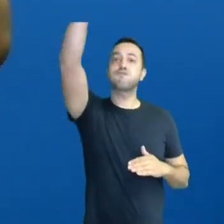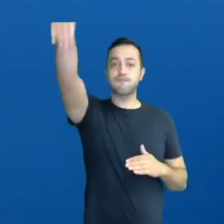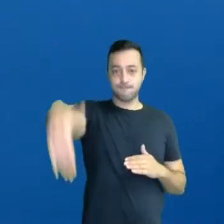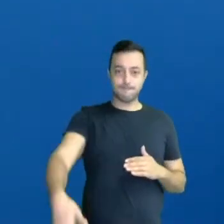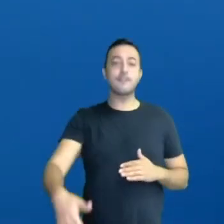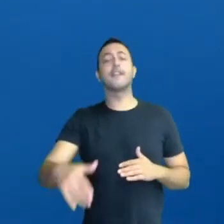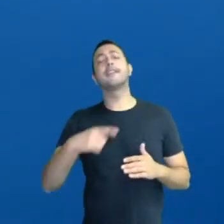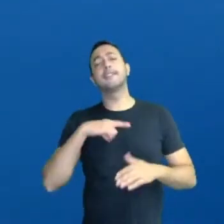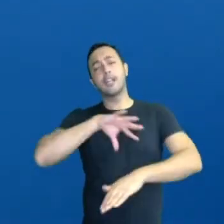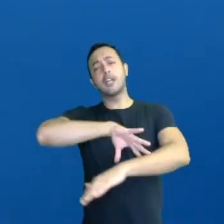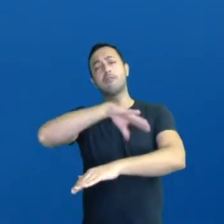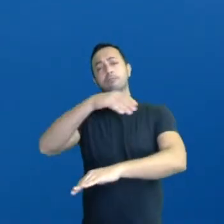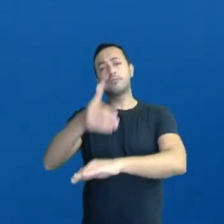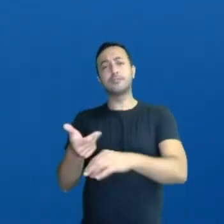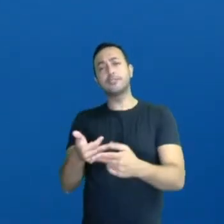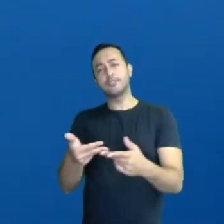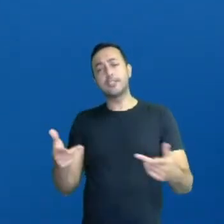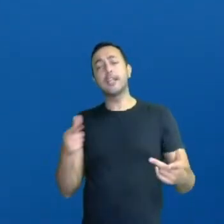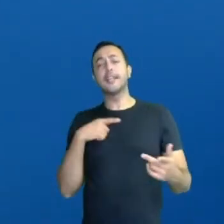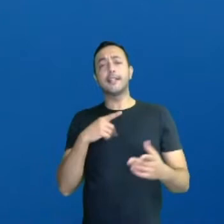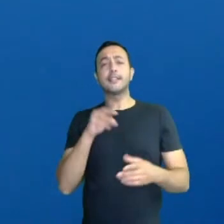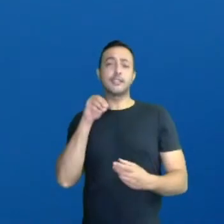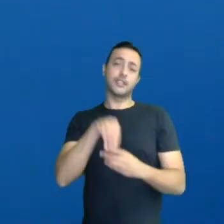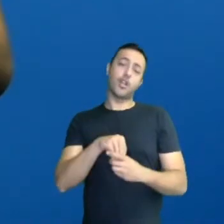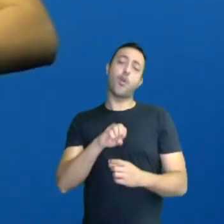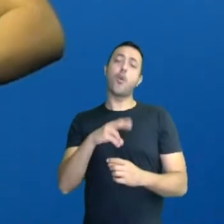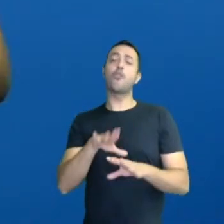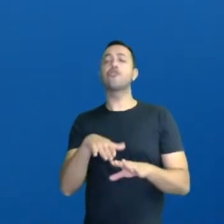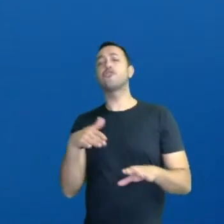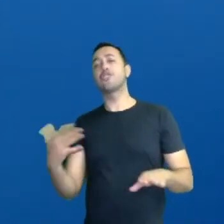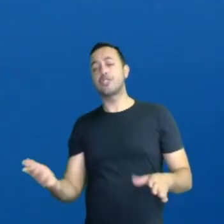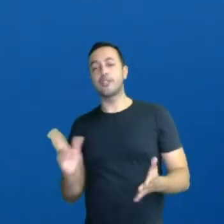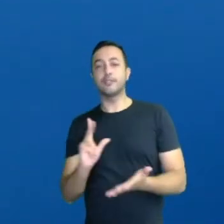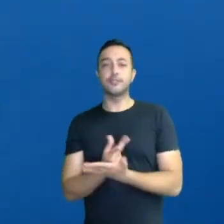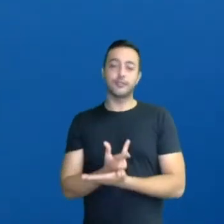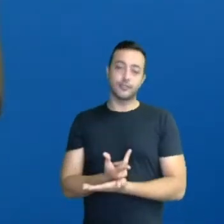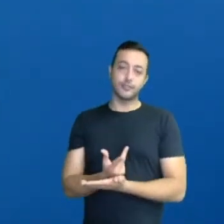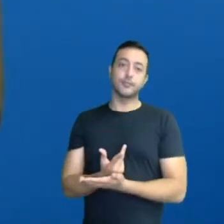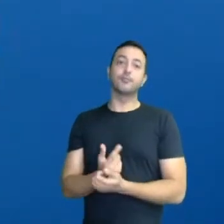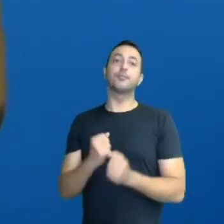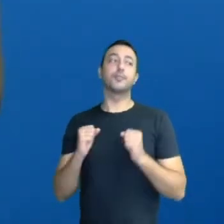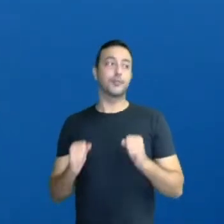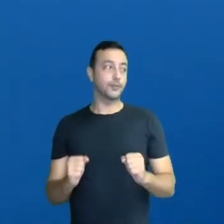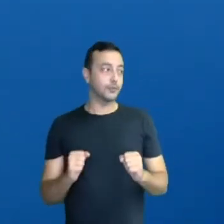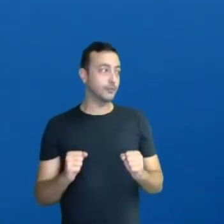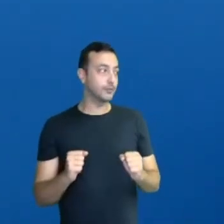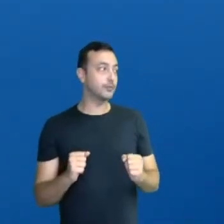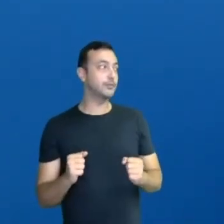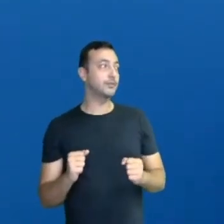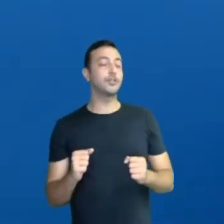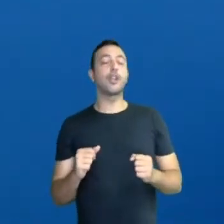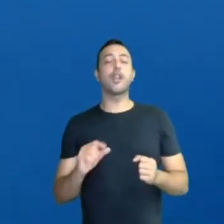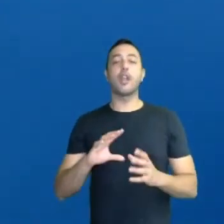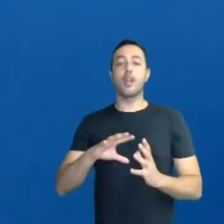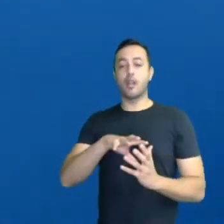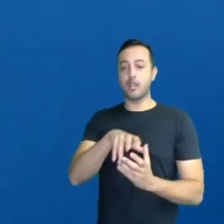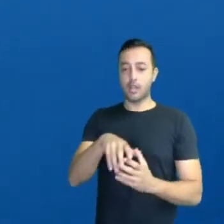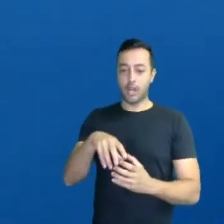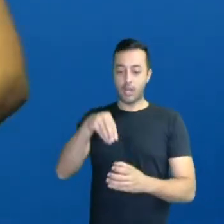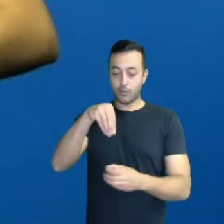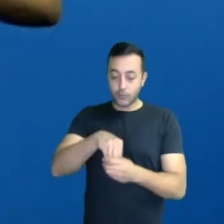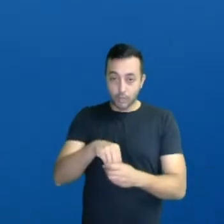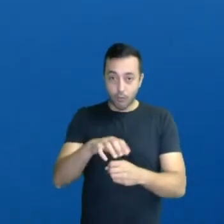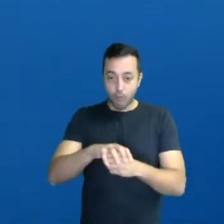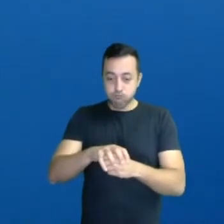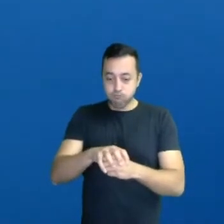são formadas por agentes internos e externos, ou seja, pelo abalo, né, do centro da Terra, do